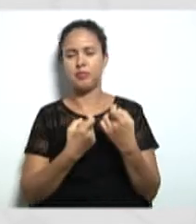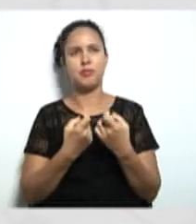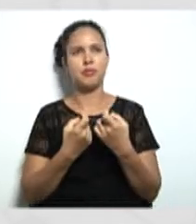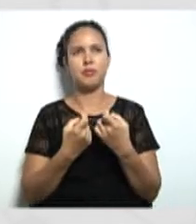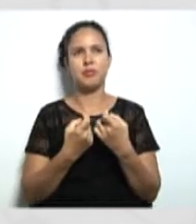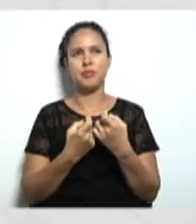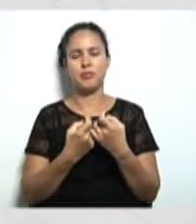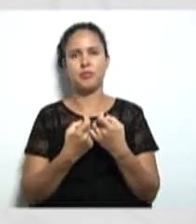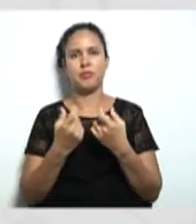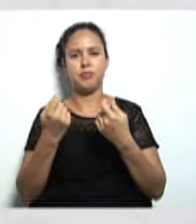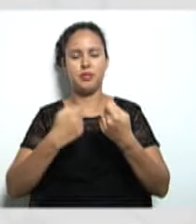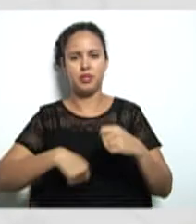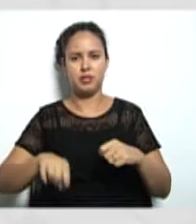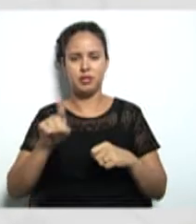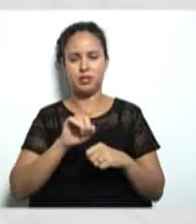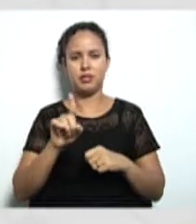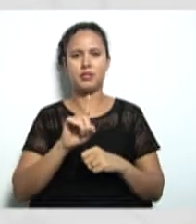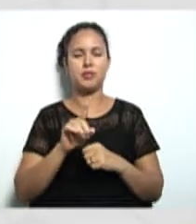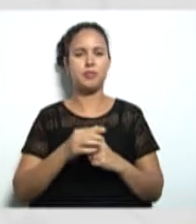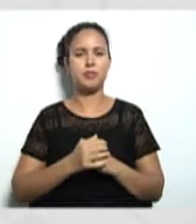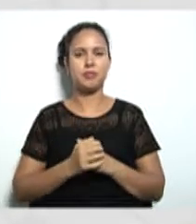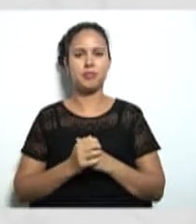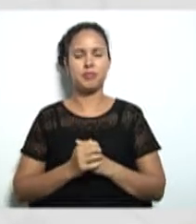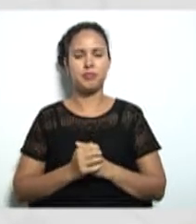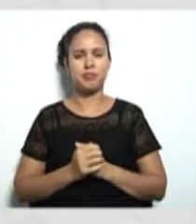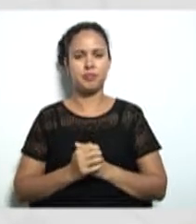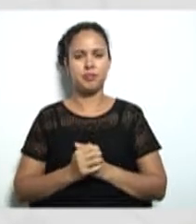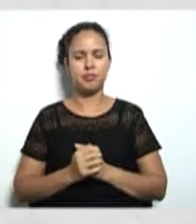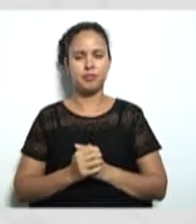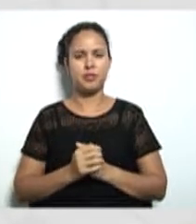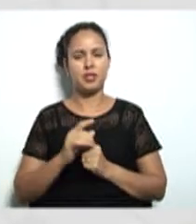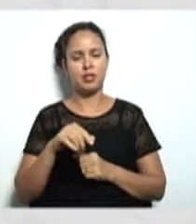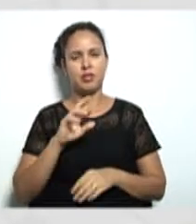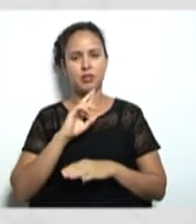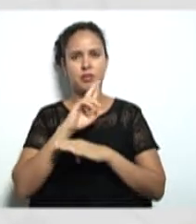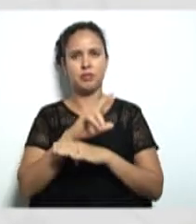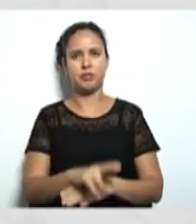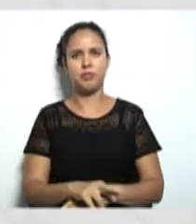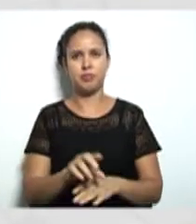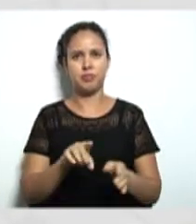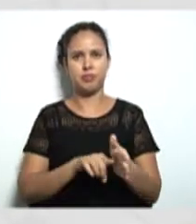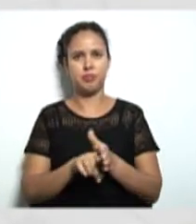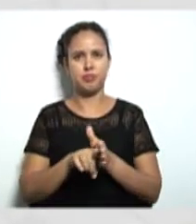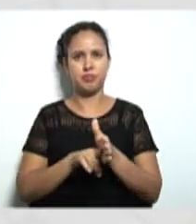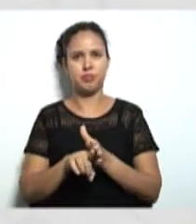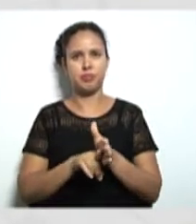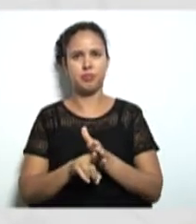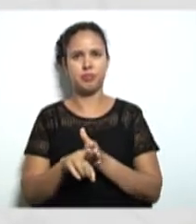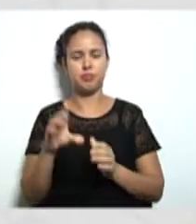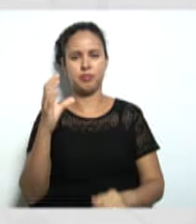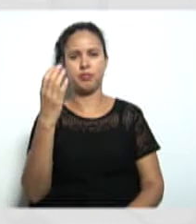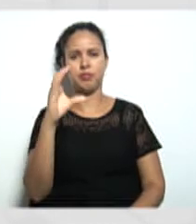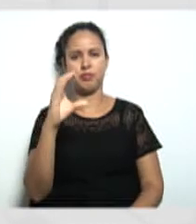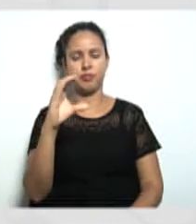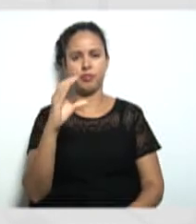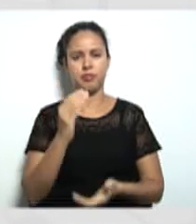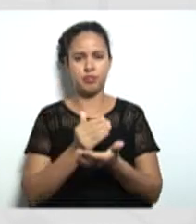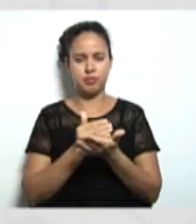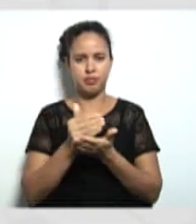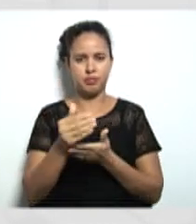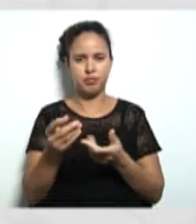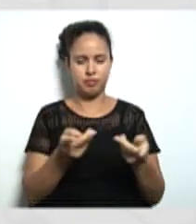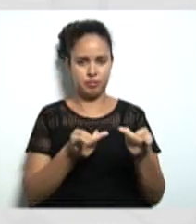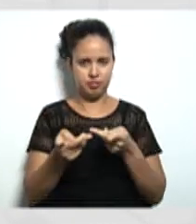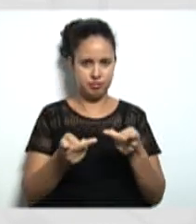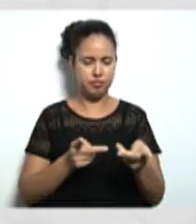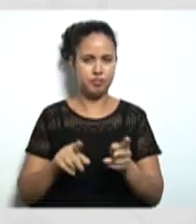virose, você não vai precisar ficar de atestado. É o resultado da pesquisa científica, aquela que começa com o projeto de